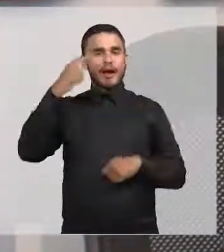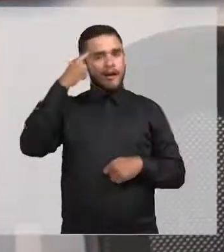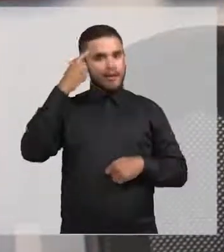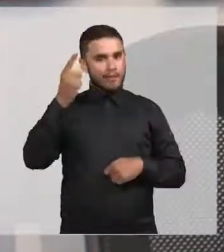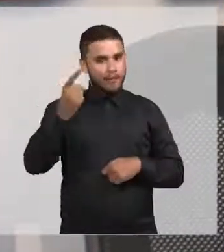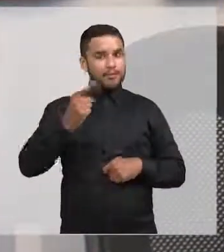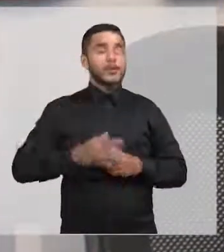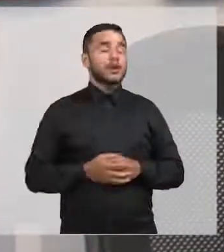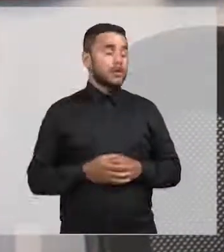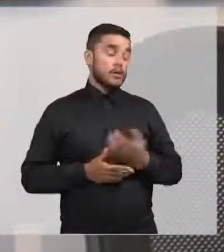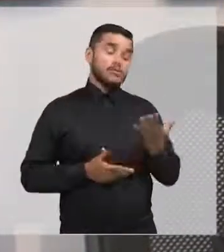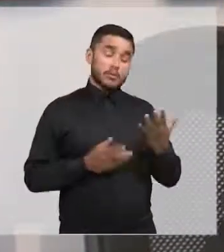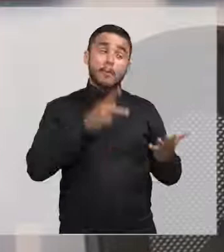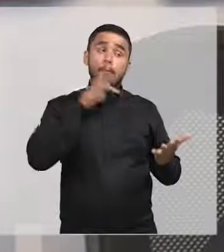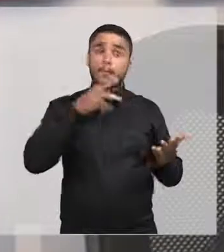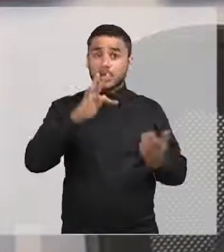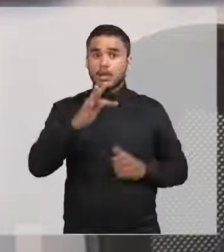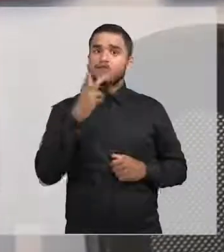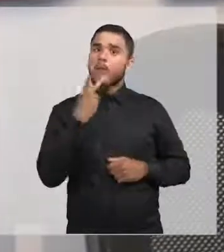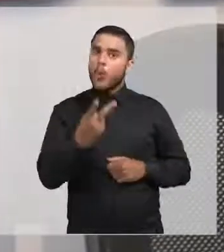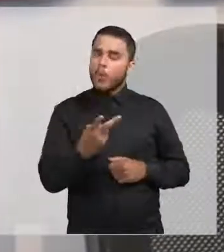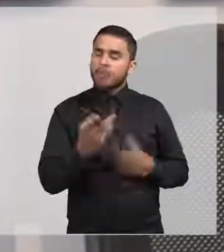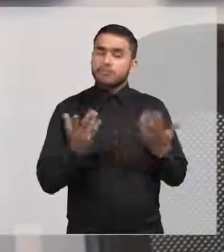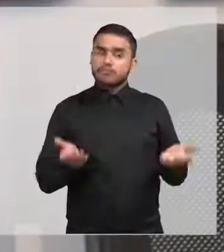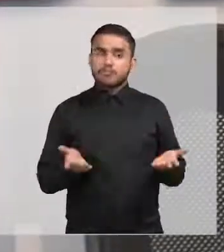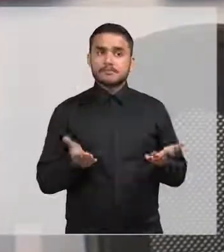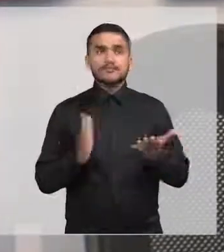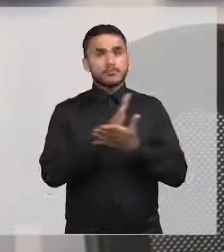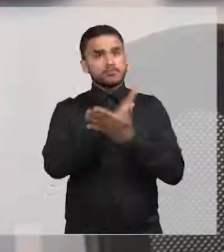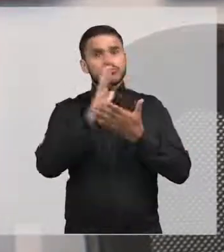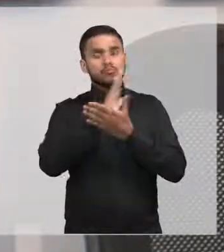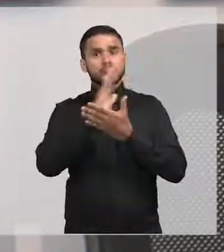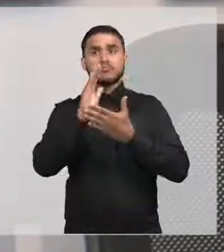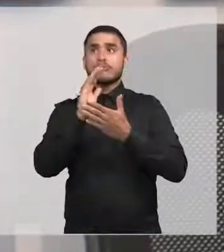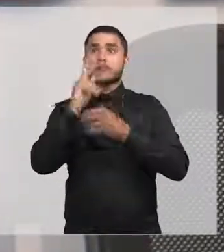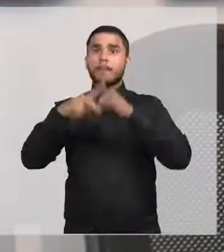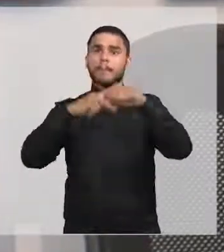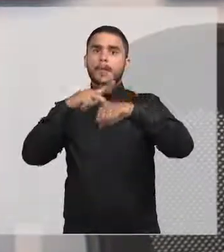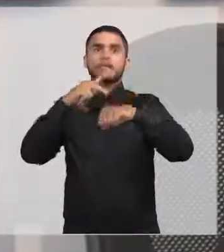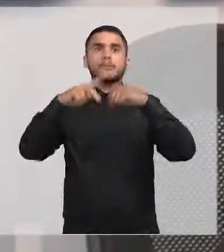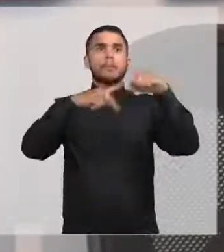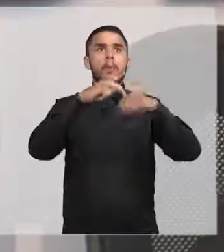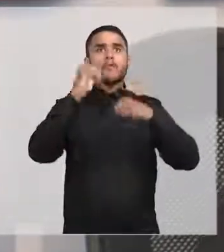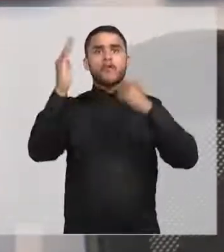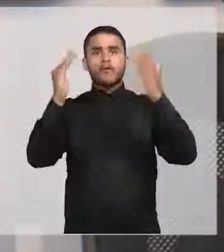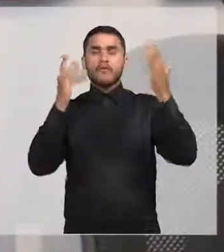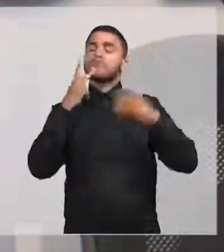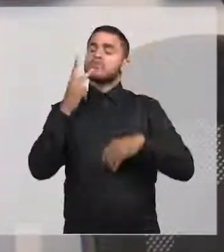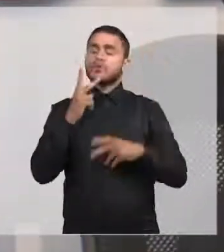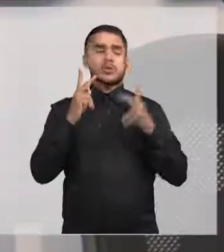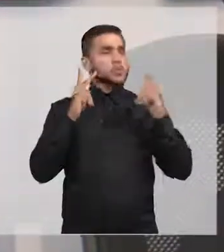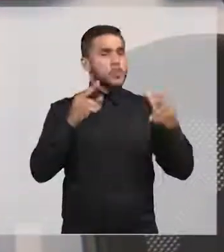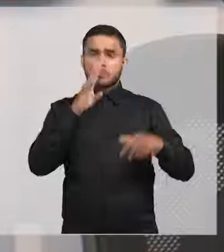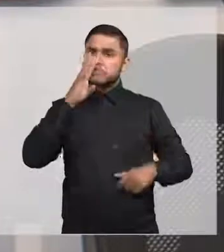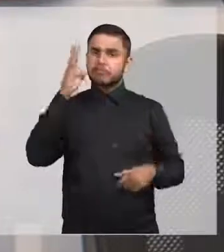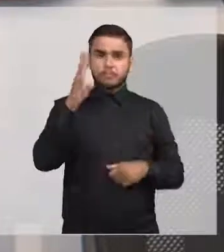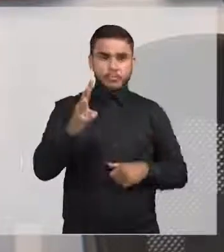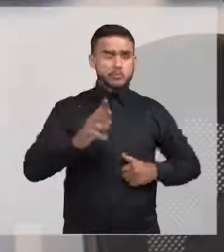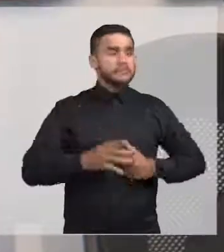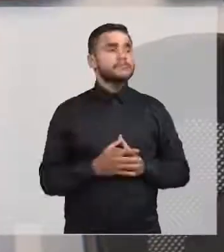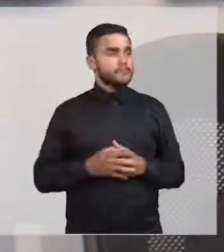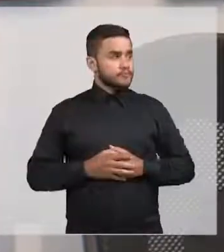onde a classe política conseguiu sufocar a Operação Mão Limpas, aqui no Brasil é o inverso.